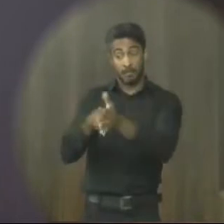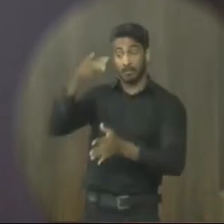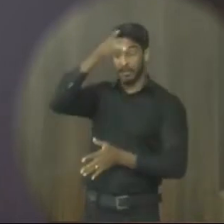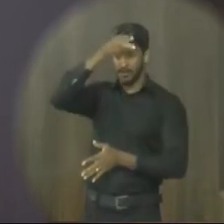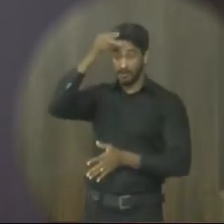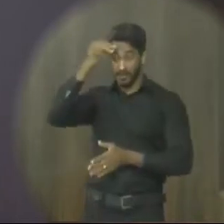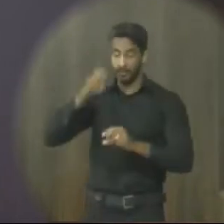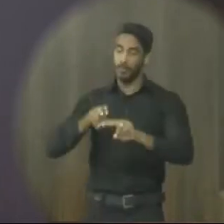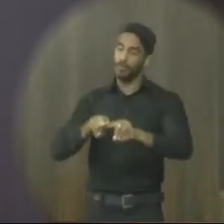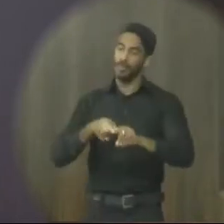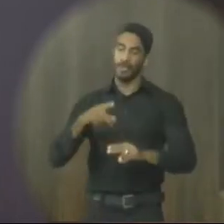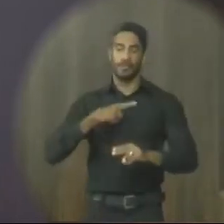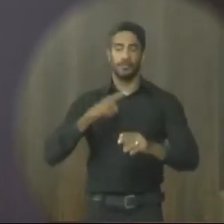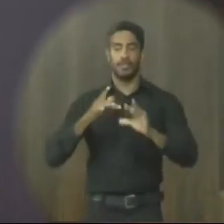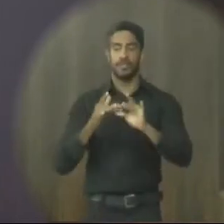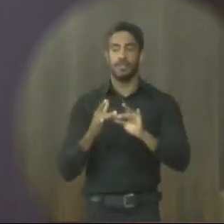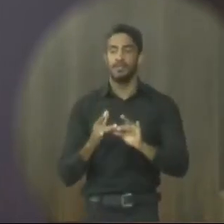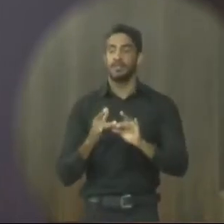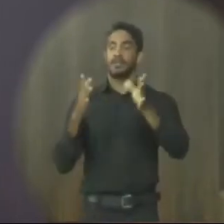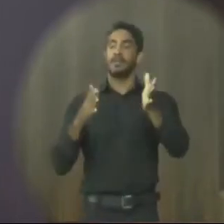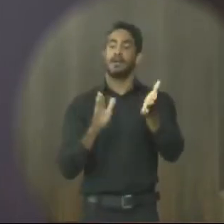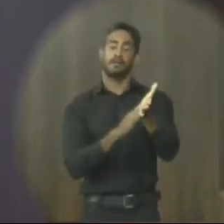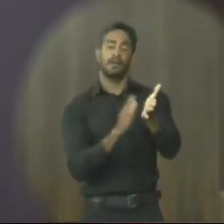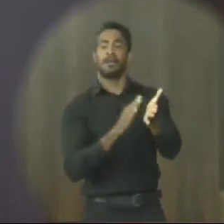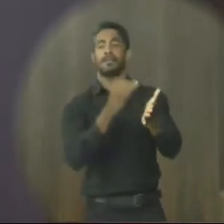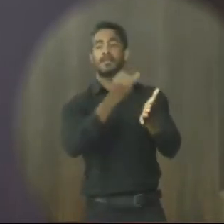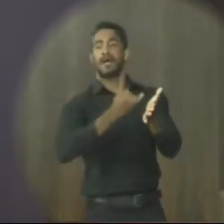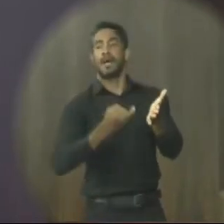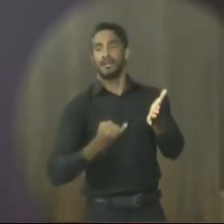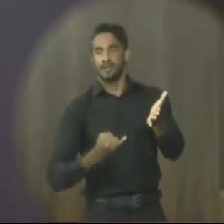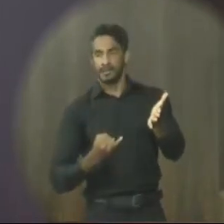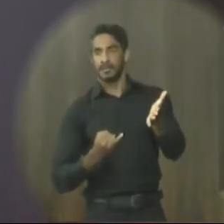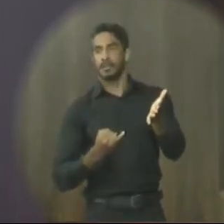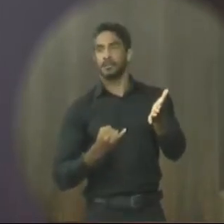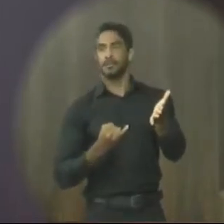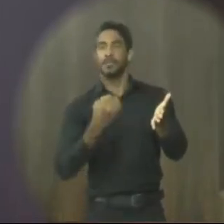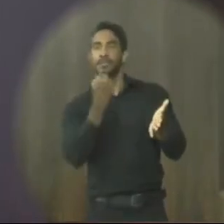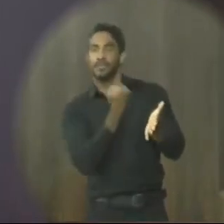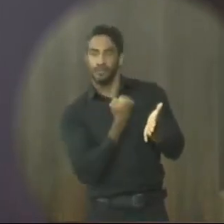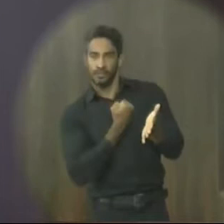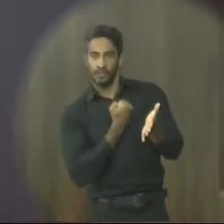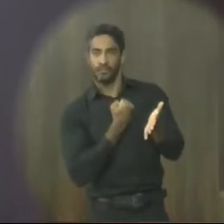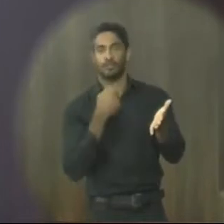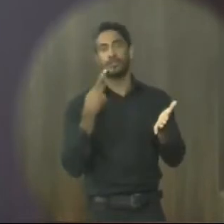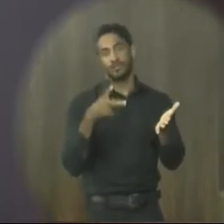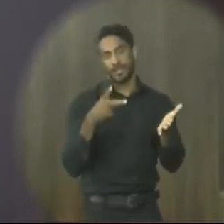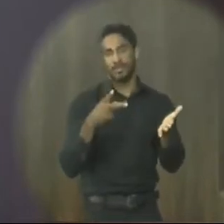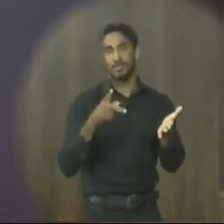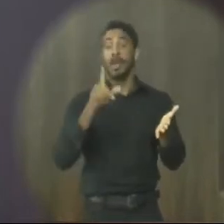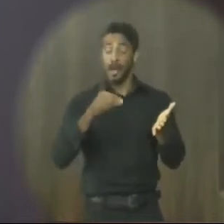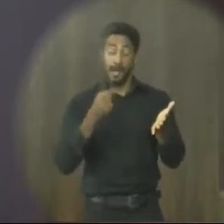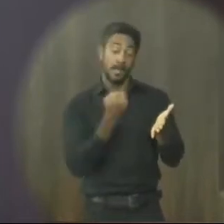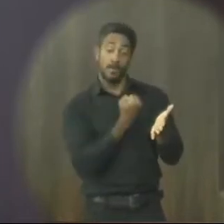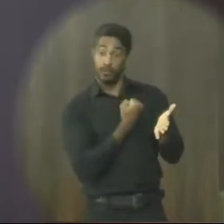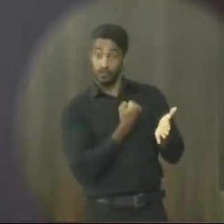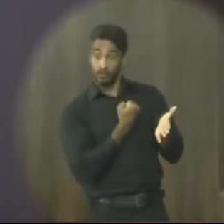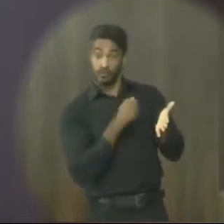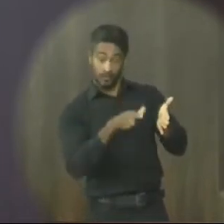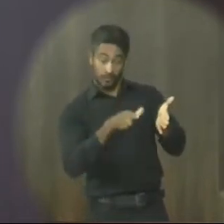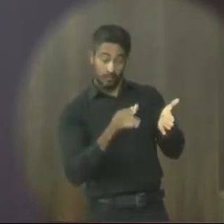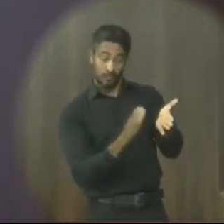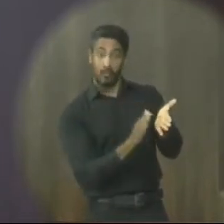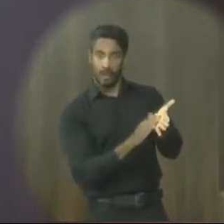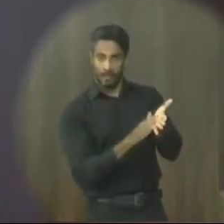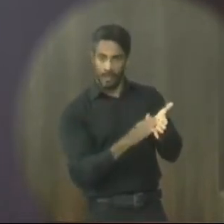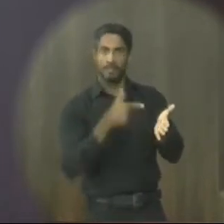não tem disponibilizado as certidões, que com as certidões que as pessoas vão conseguir fazer as ligações